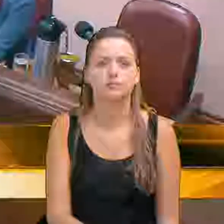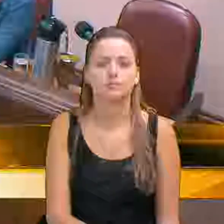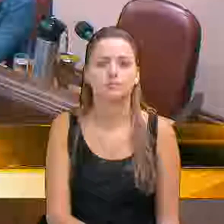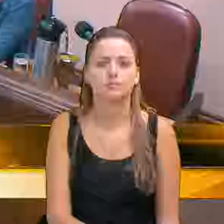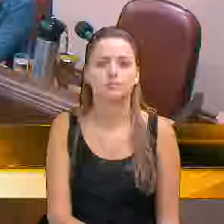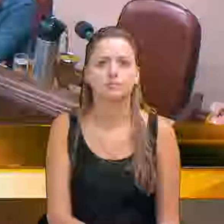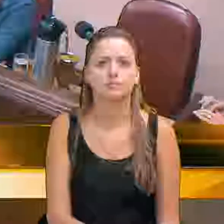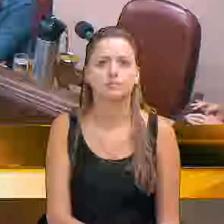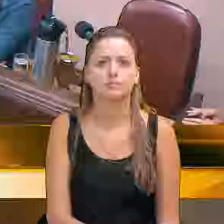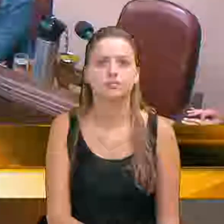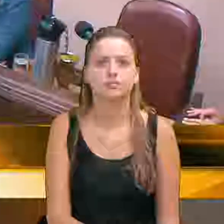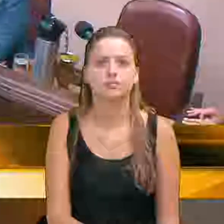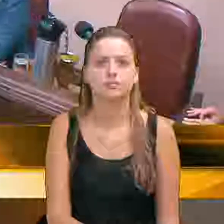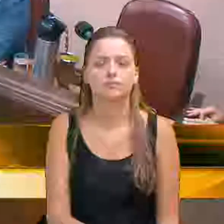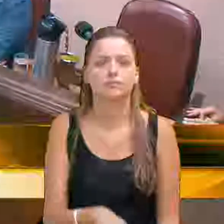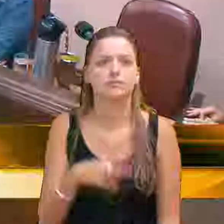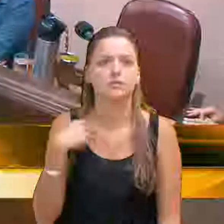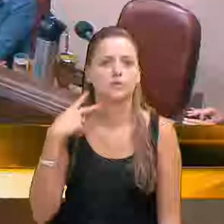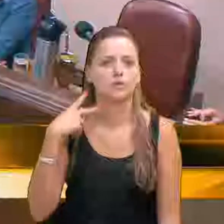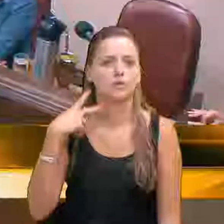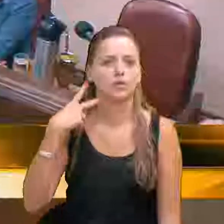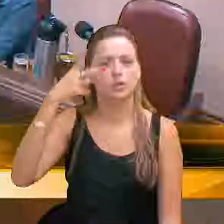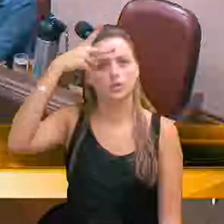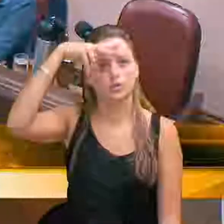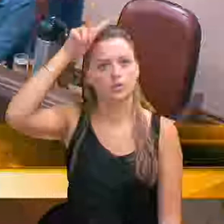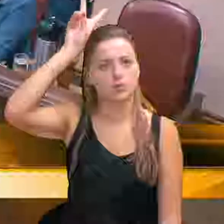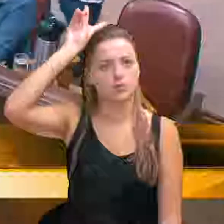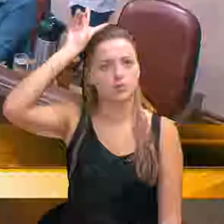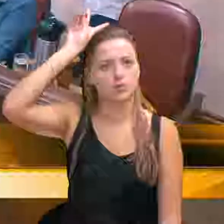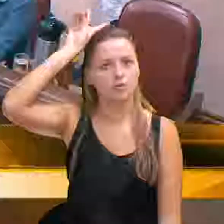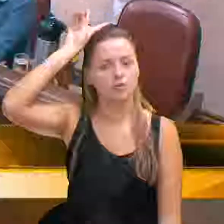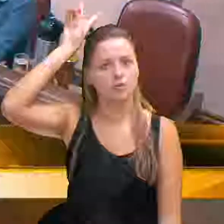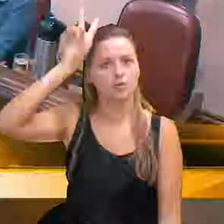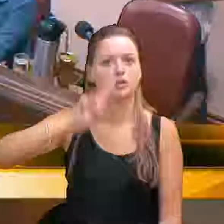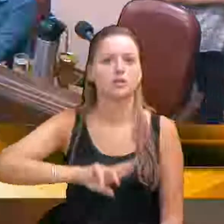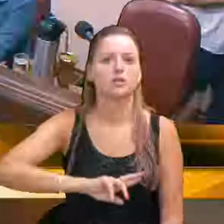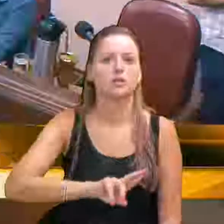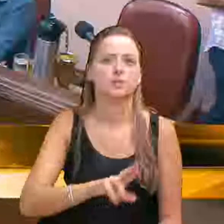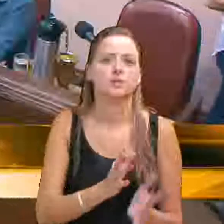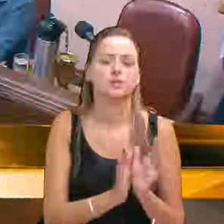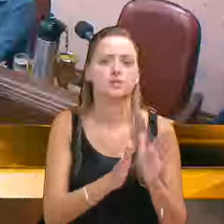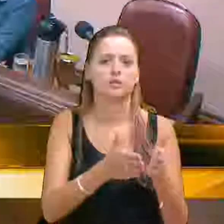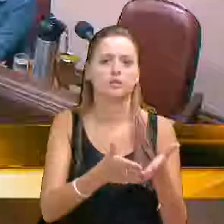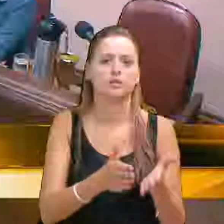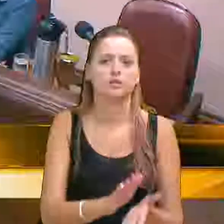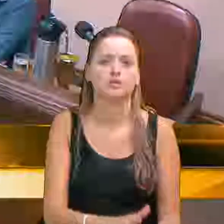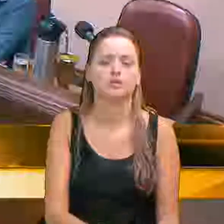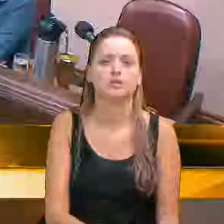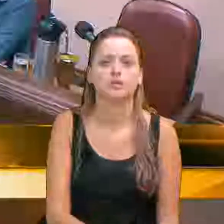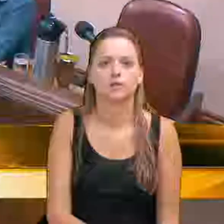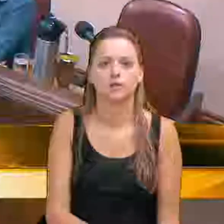Vereador, nesse caso, o vereador Edson da Rosa é o representante, né, da comissão representativa.